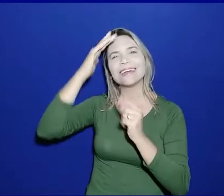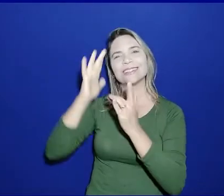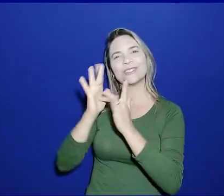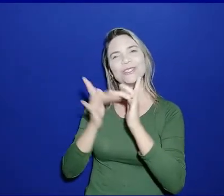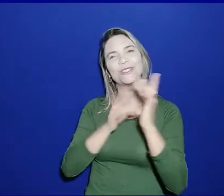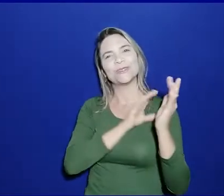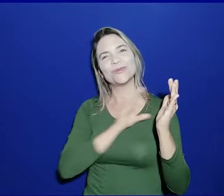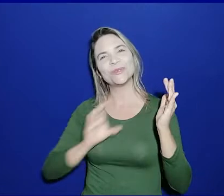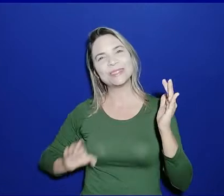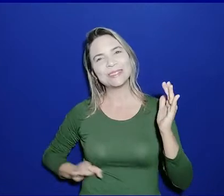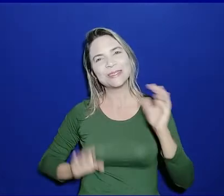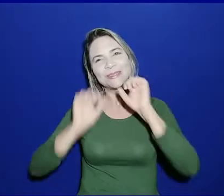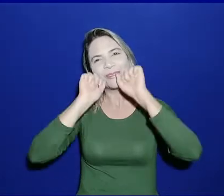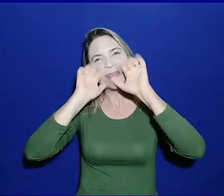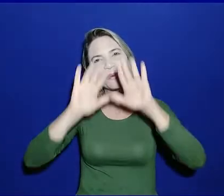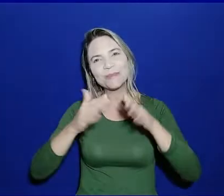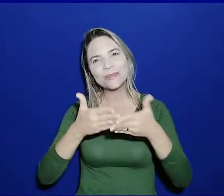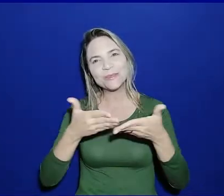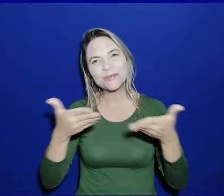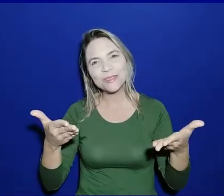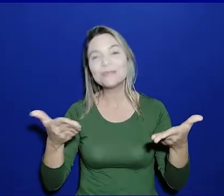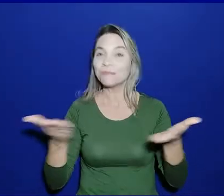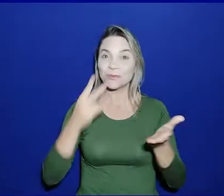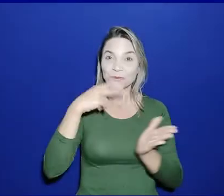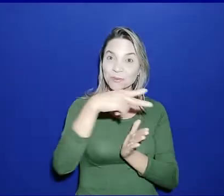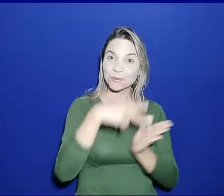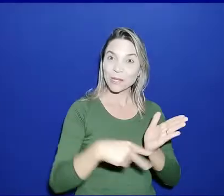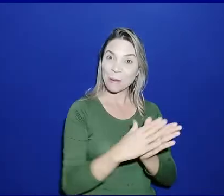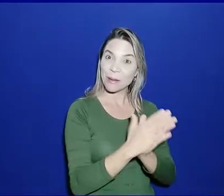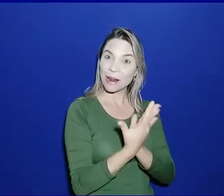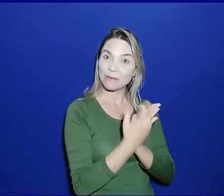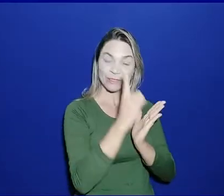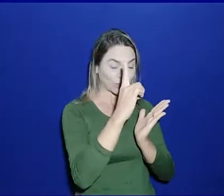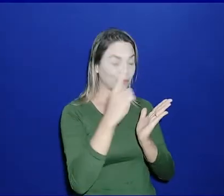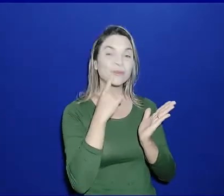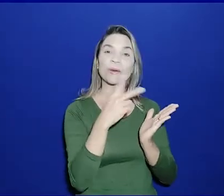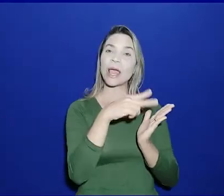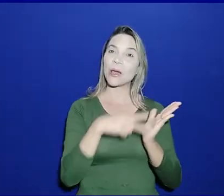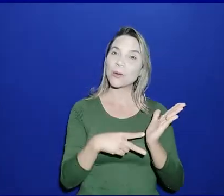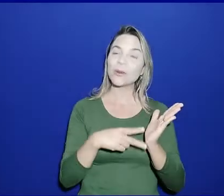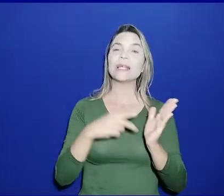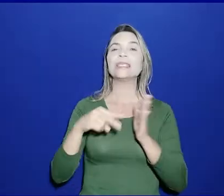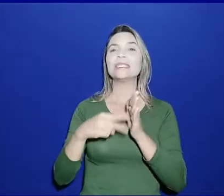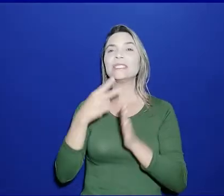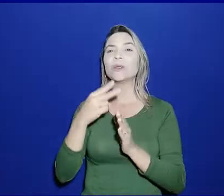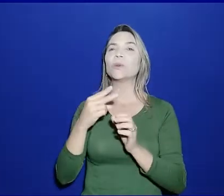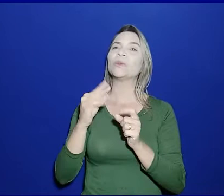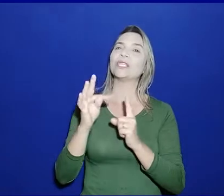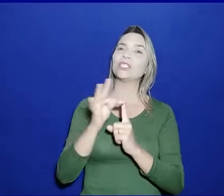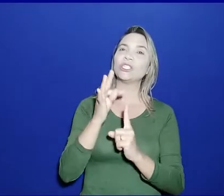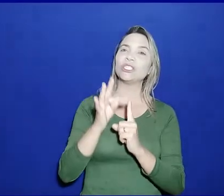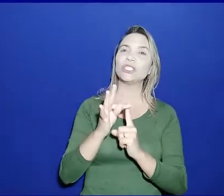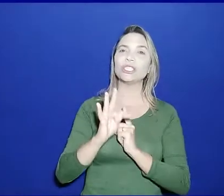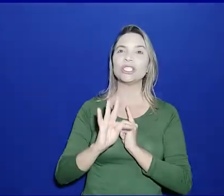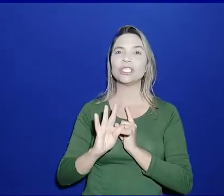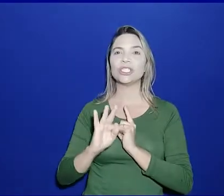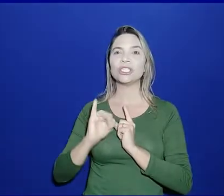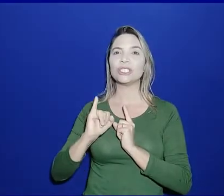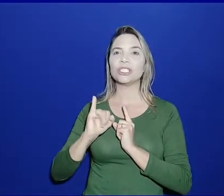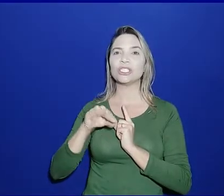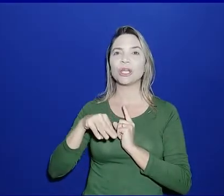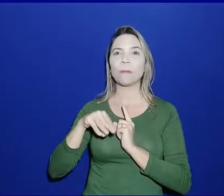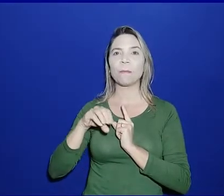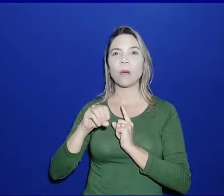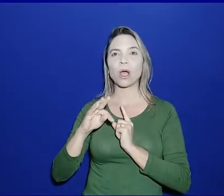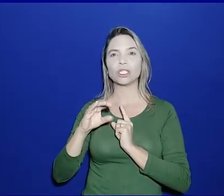Jesus Cristo seja com todos vós. Vamos ler a palavra do Senhor? Quero ler 2 Timóteo, no capítulo